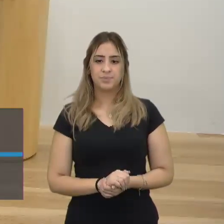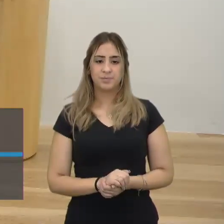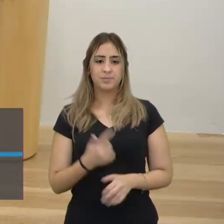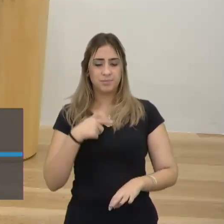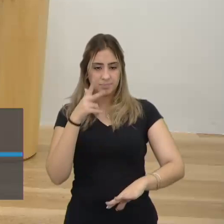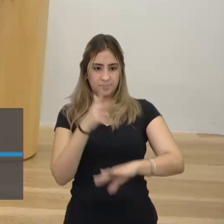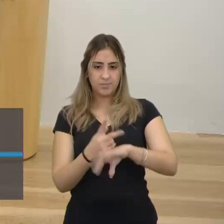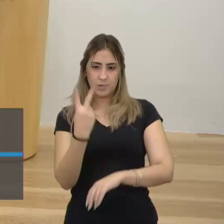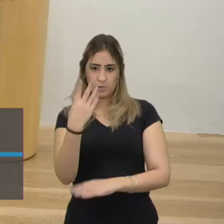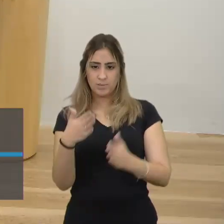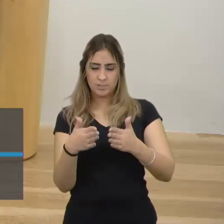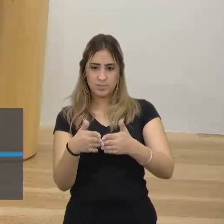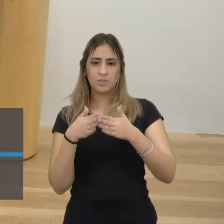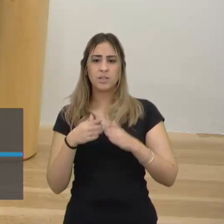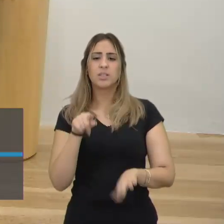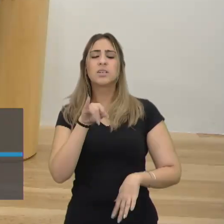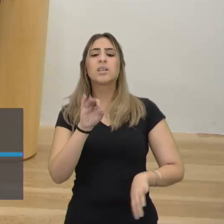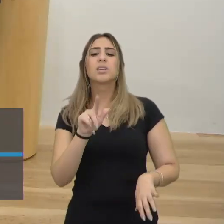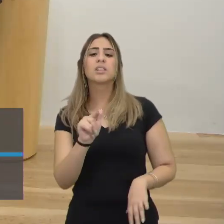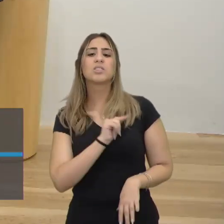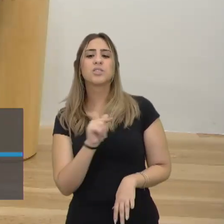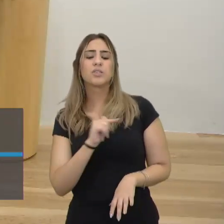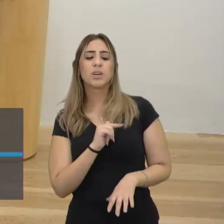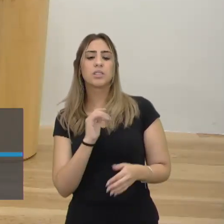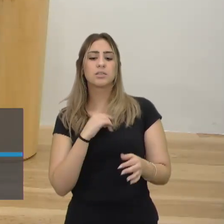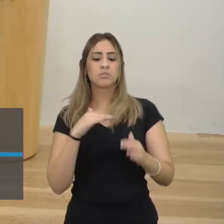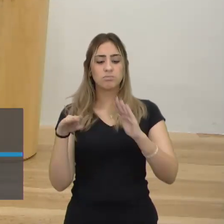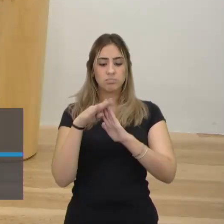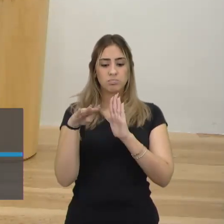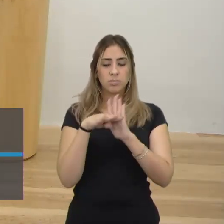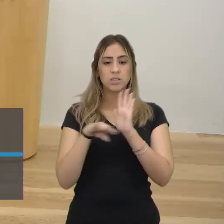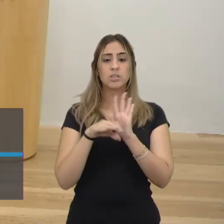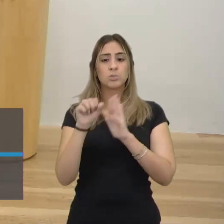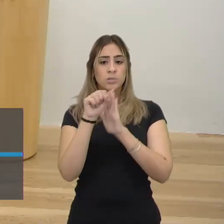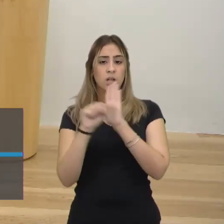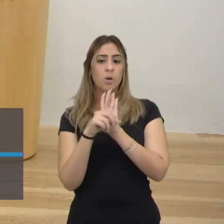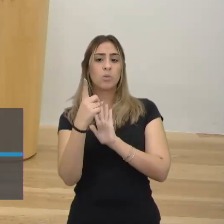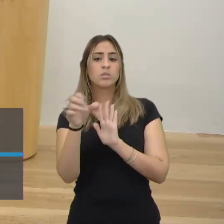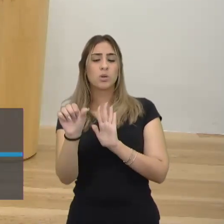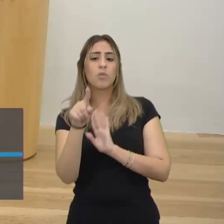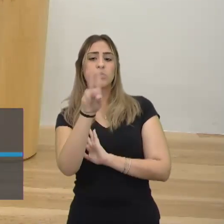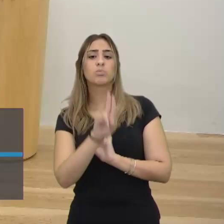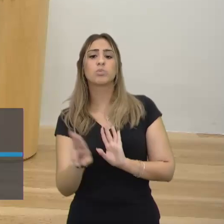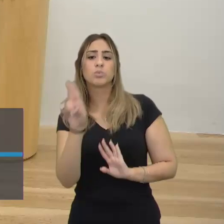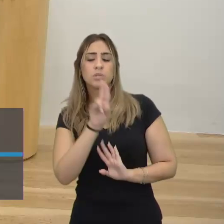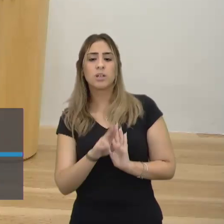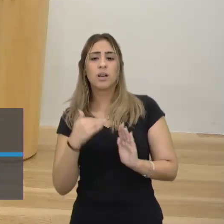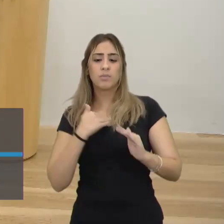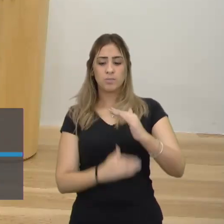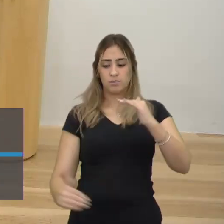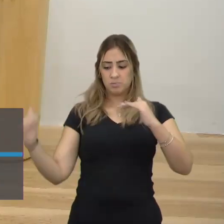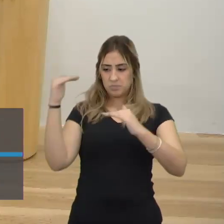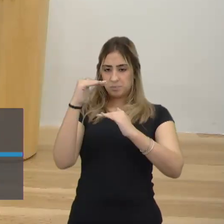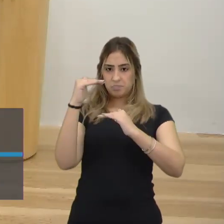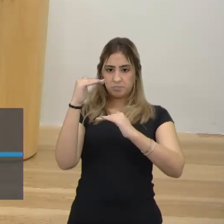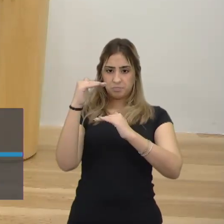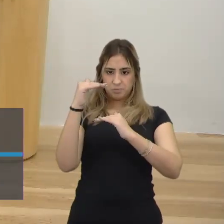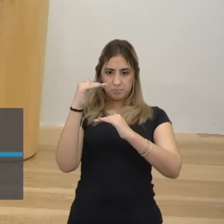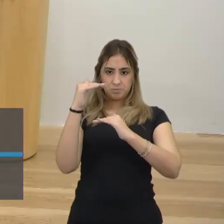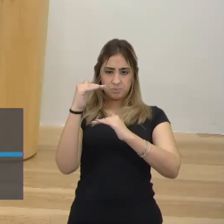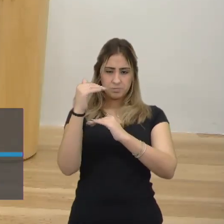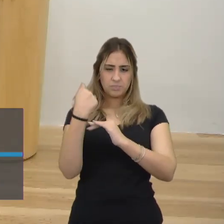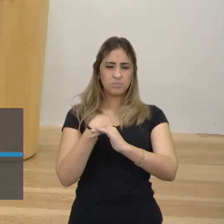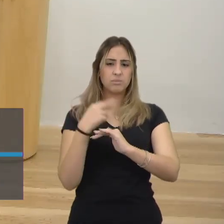geral. Se eles tivessem que classificar no século XIX e usassem como parâmetro